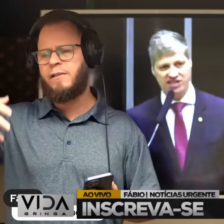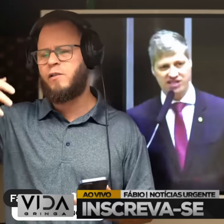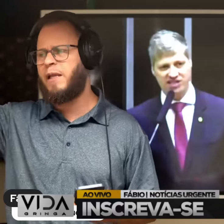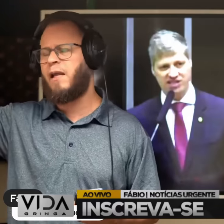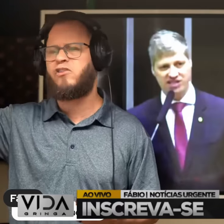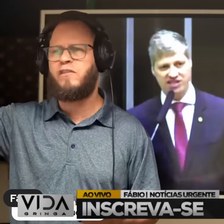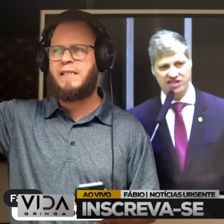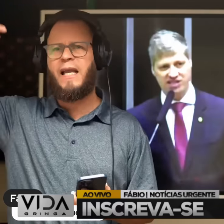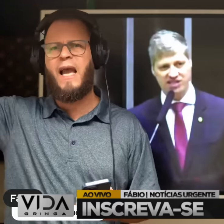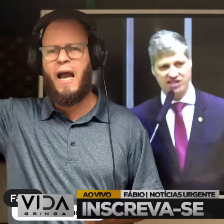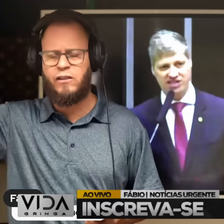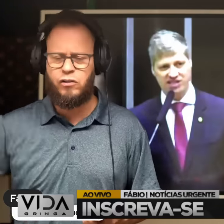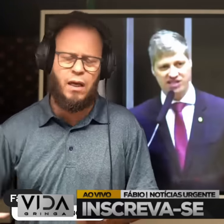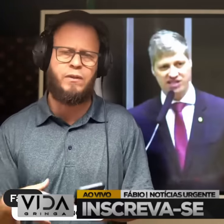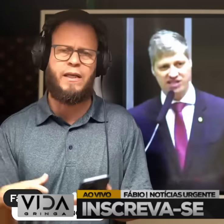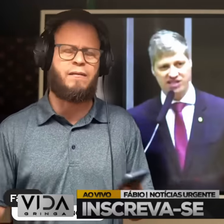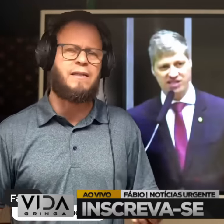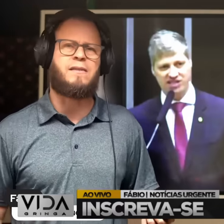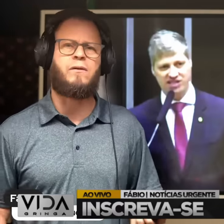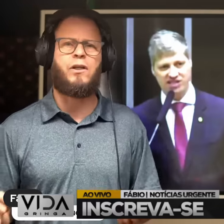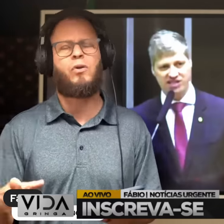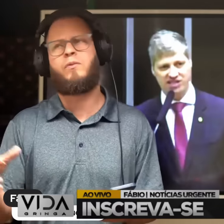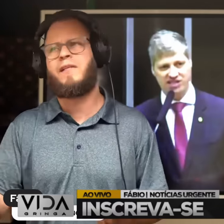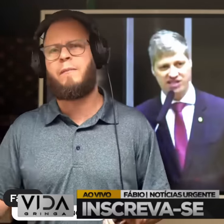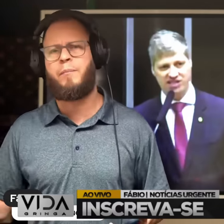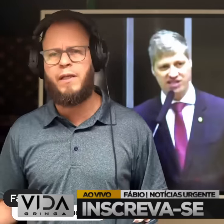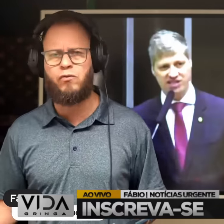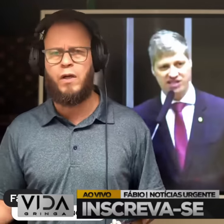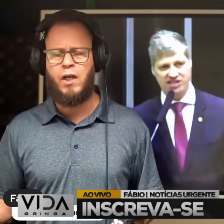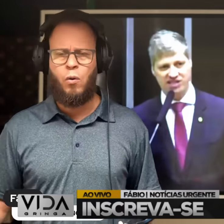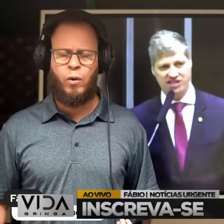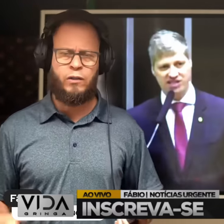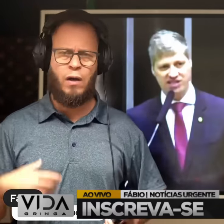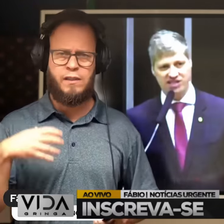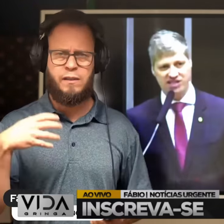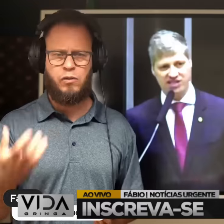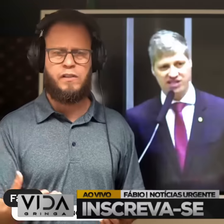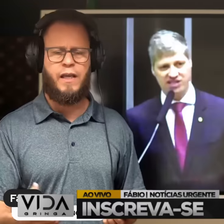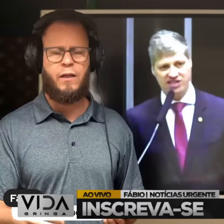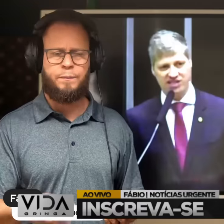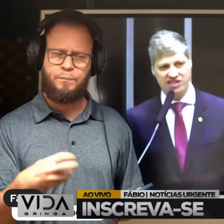nas expectativas irreais. Não, ninguém está dizendo que todo mundo vai ser preso. O que